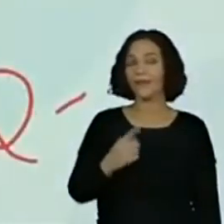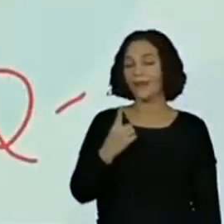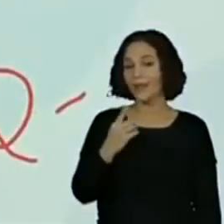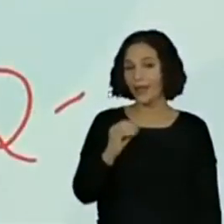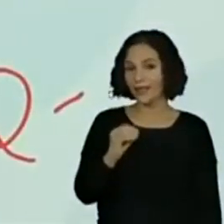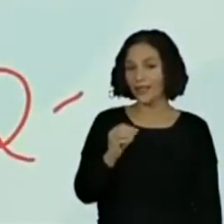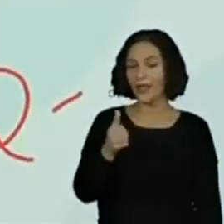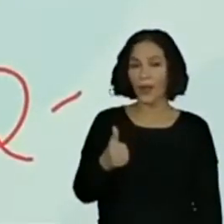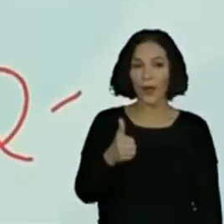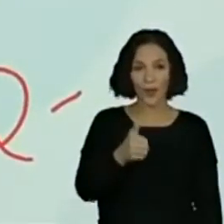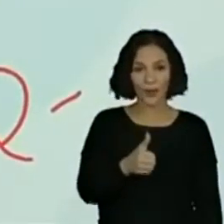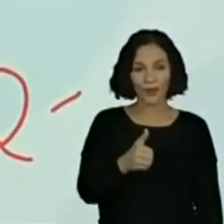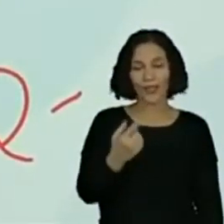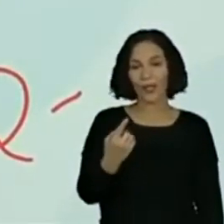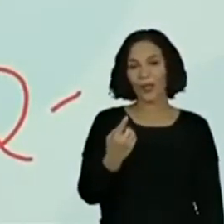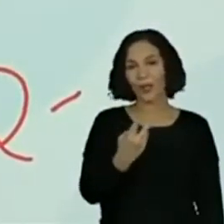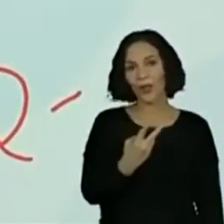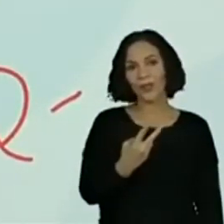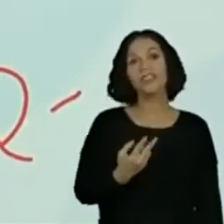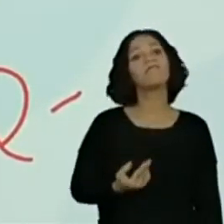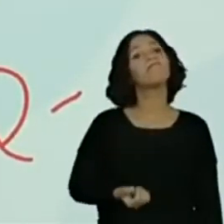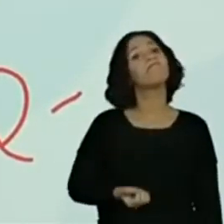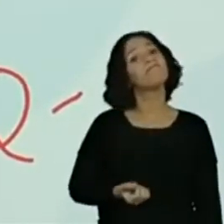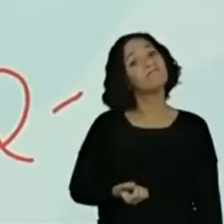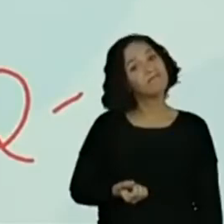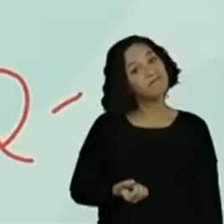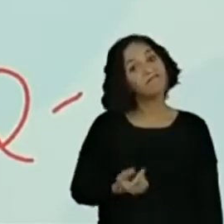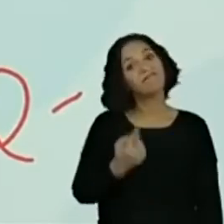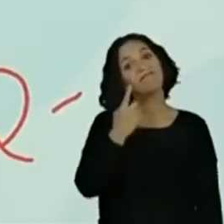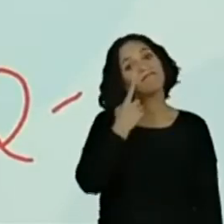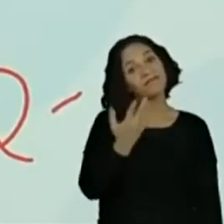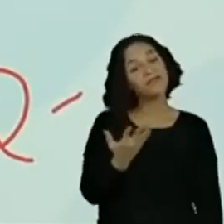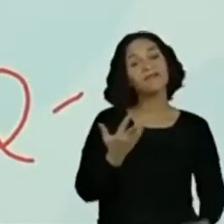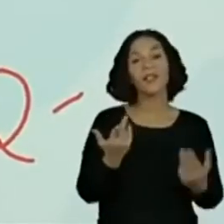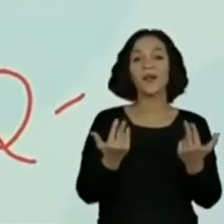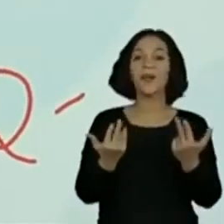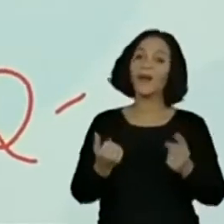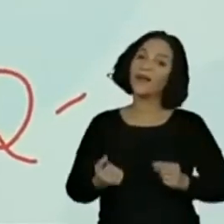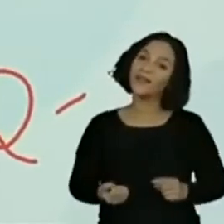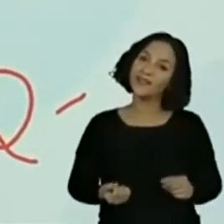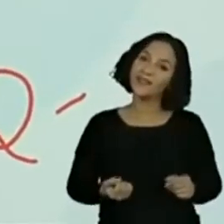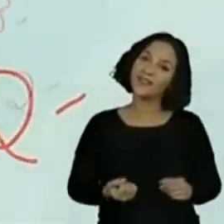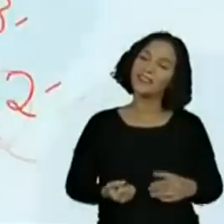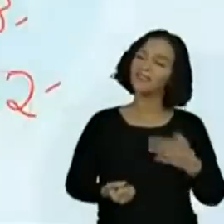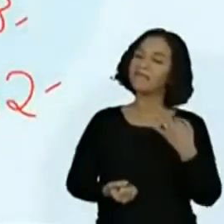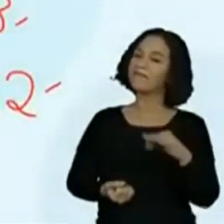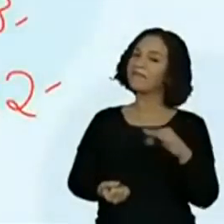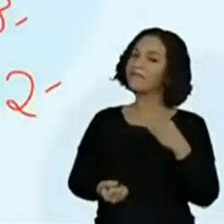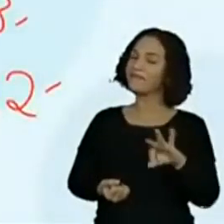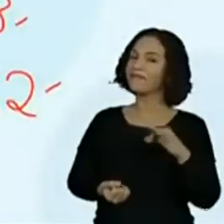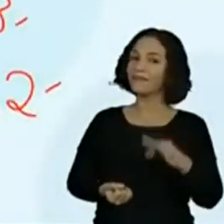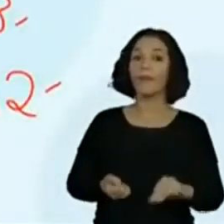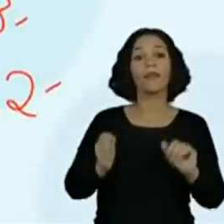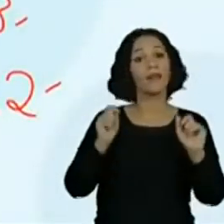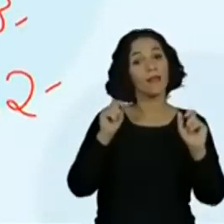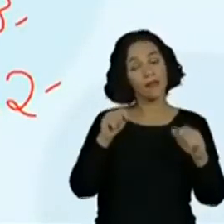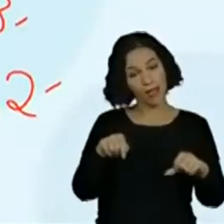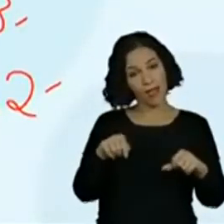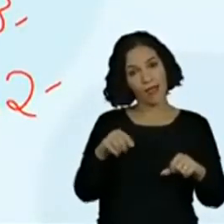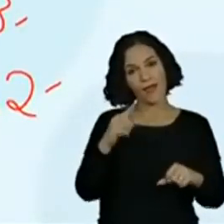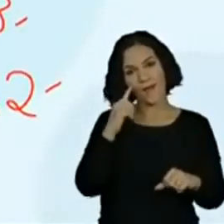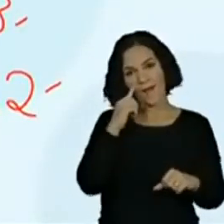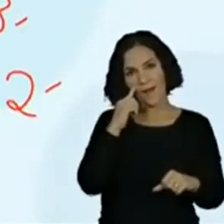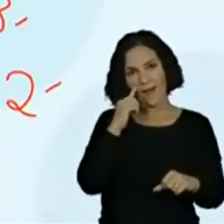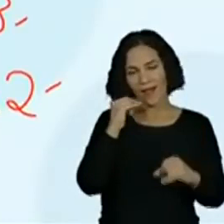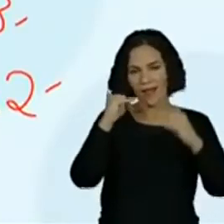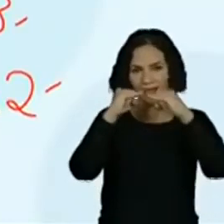10, 11, 12, professora Kelly. Olha lá. Isso mesmo. Eu posso contar de 4